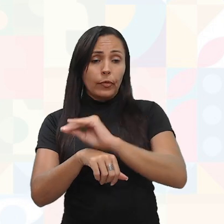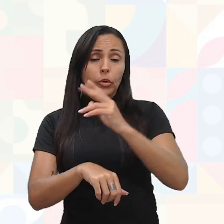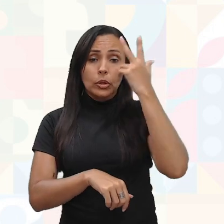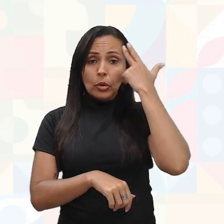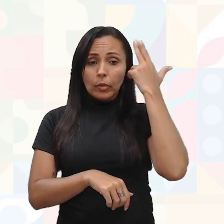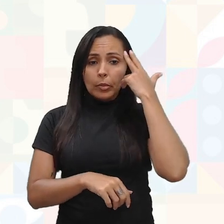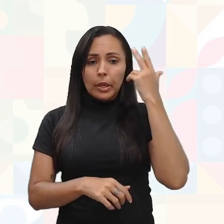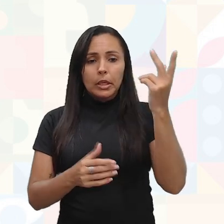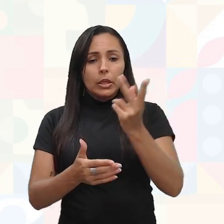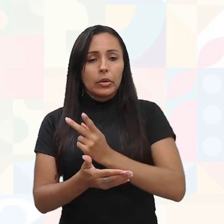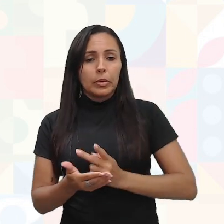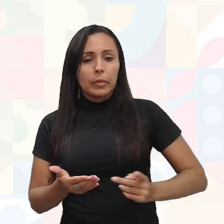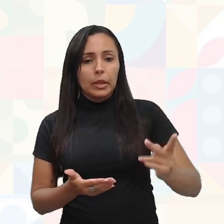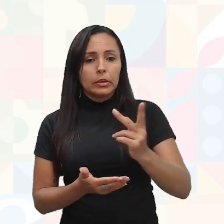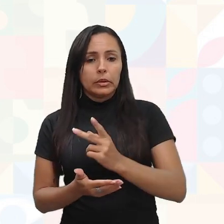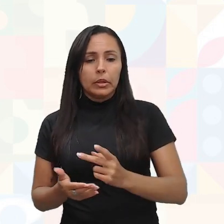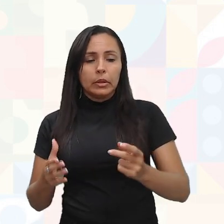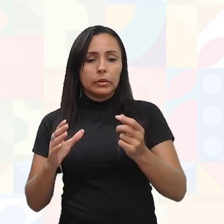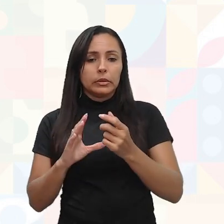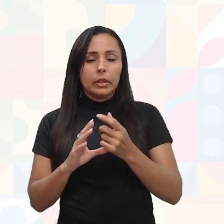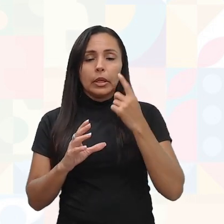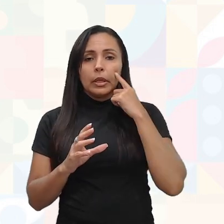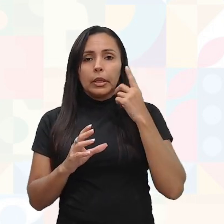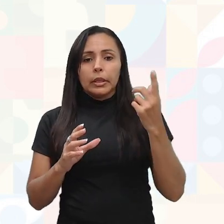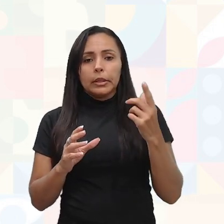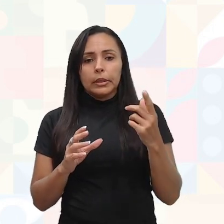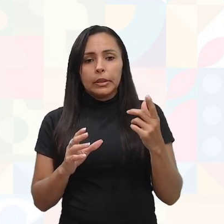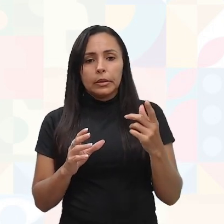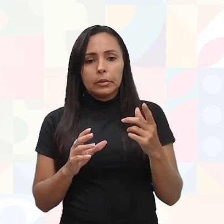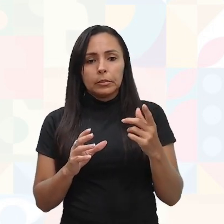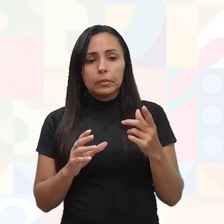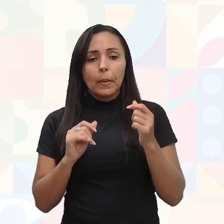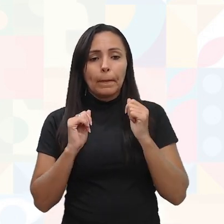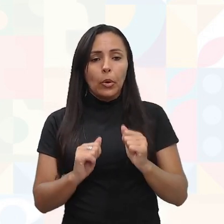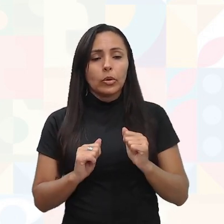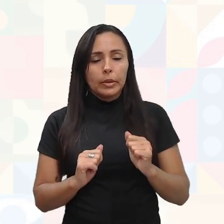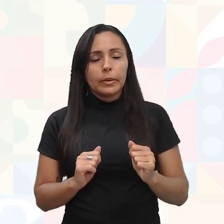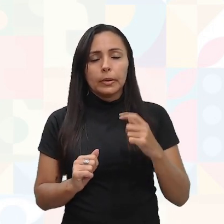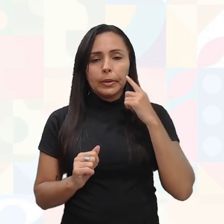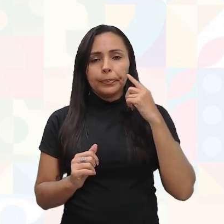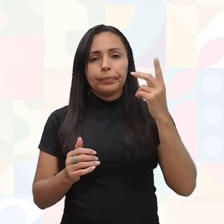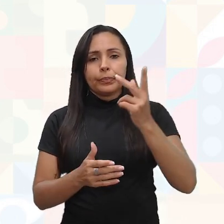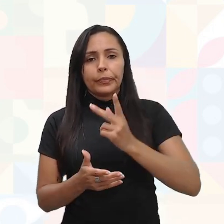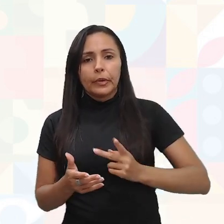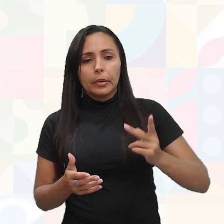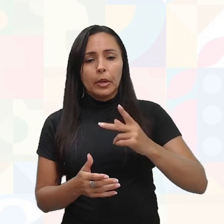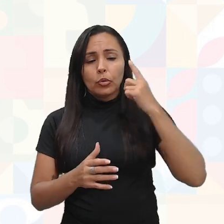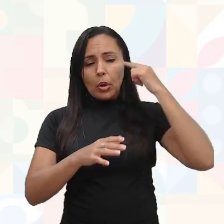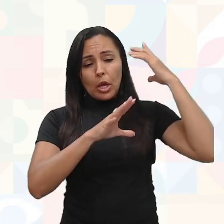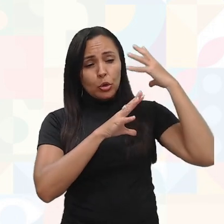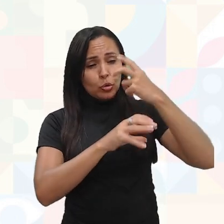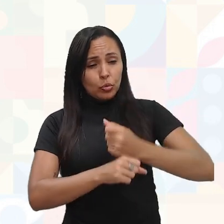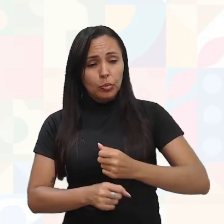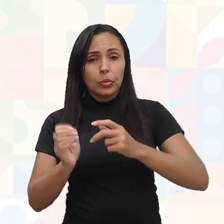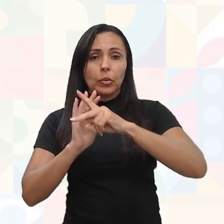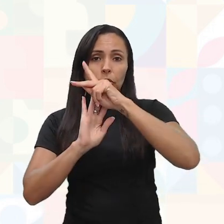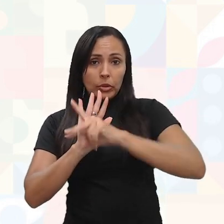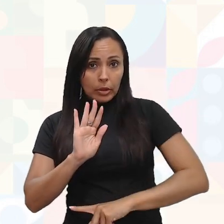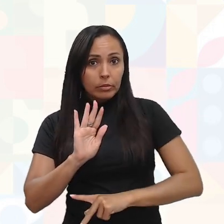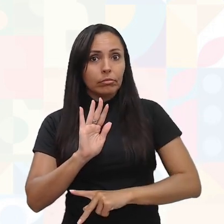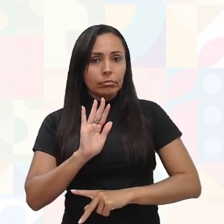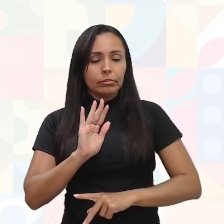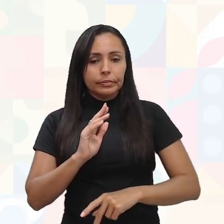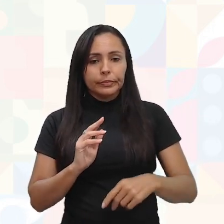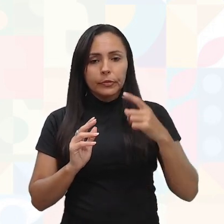imagem e uma breve descrição. Um portfólio, né, pode conter uma imagem, né, ou um resumo de um projeto e você